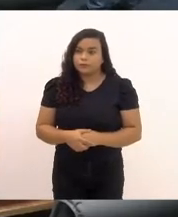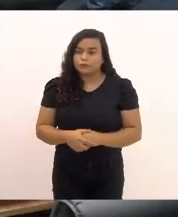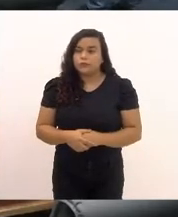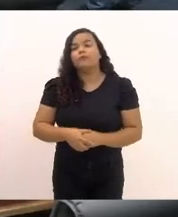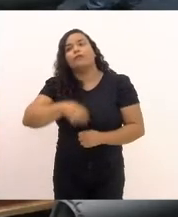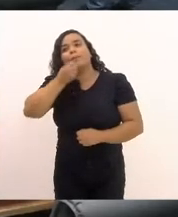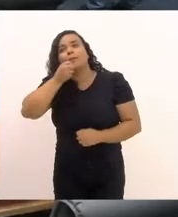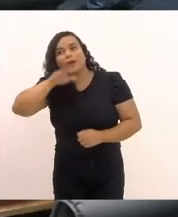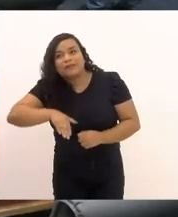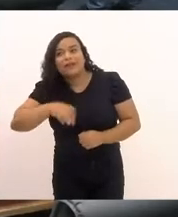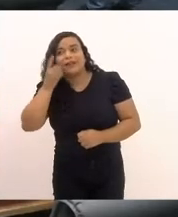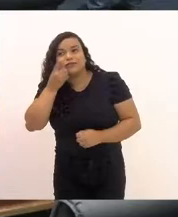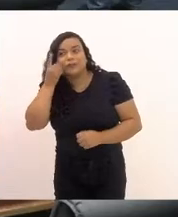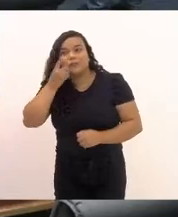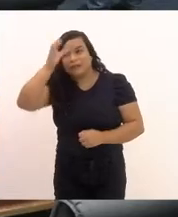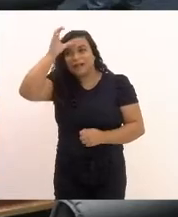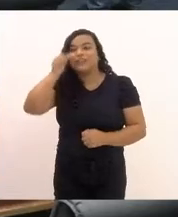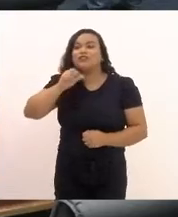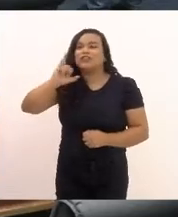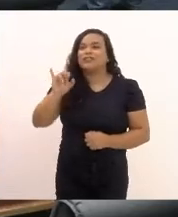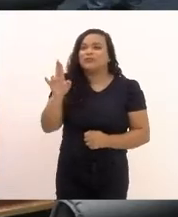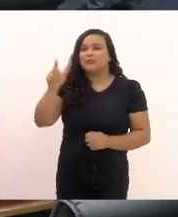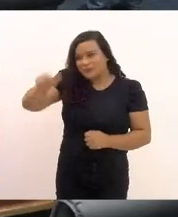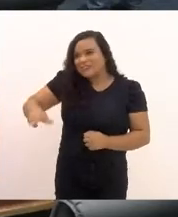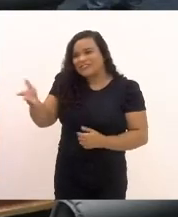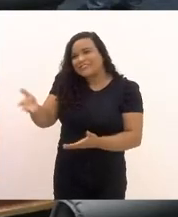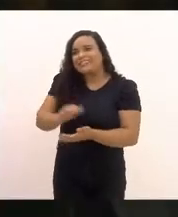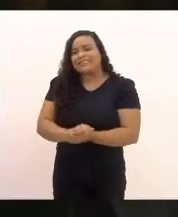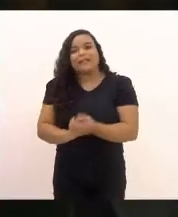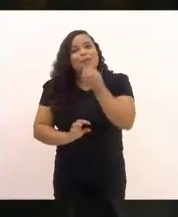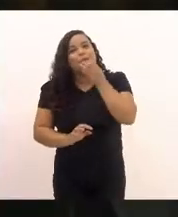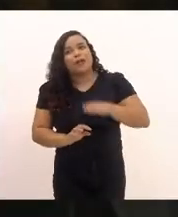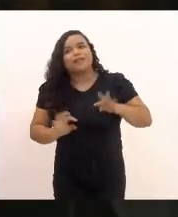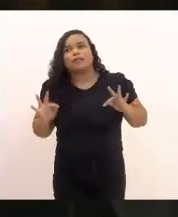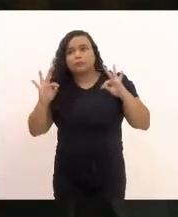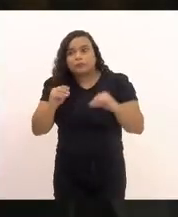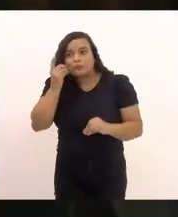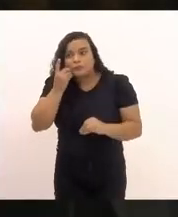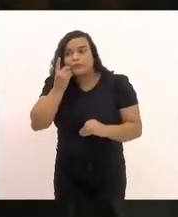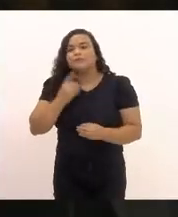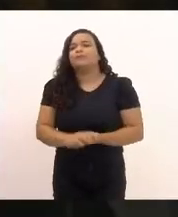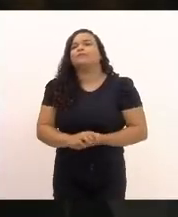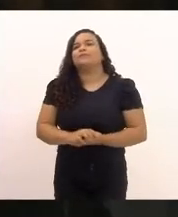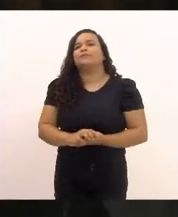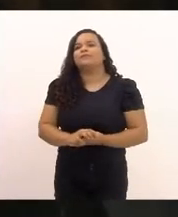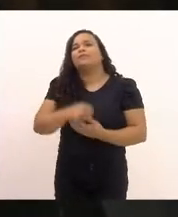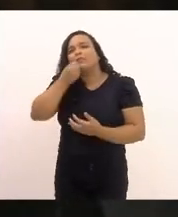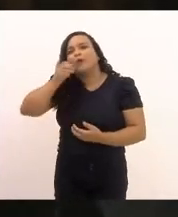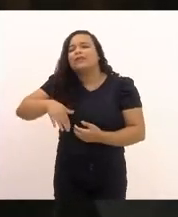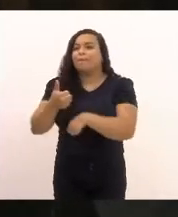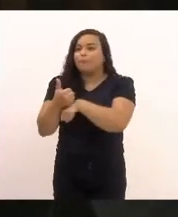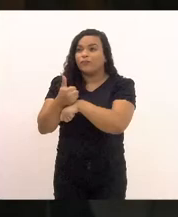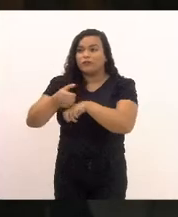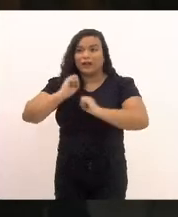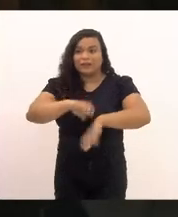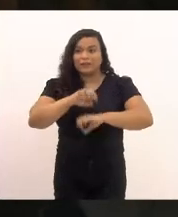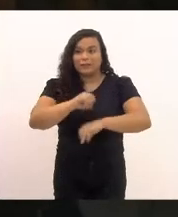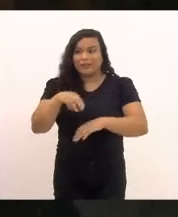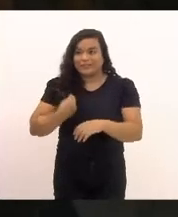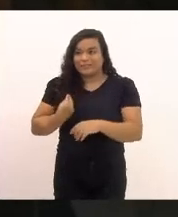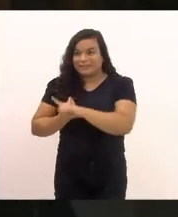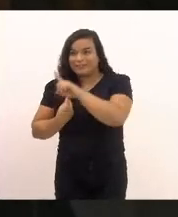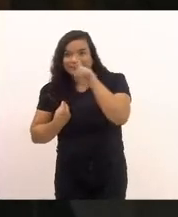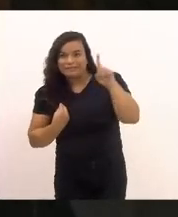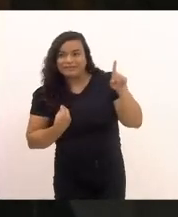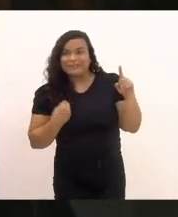Boa tarde, deputada Tia Ju, mais uma vez. Boa tarde, deputados e deputados. Boa tarde, profissionais de educação presentes aqui